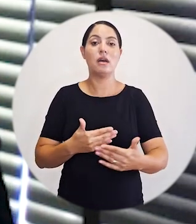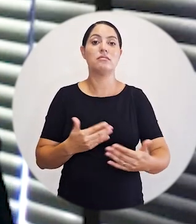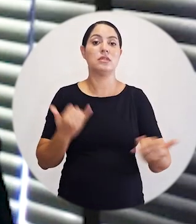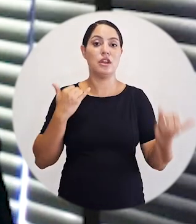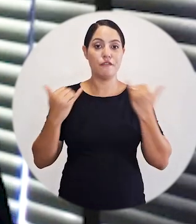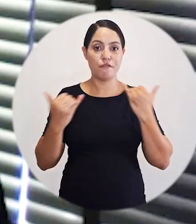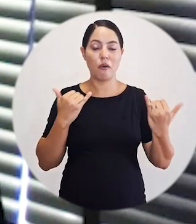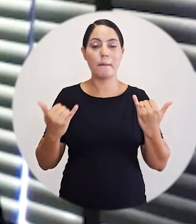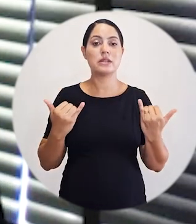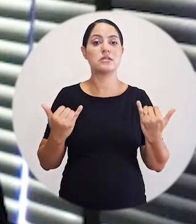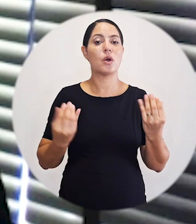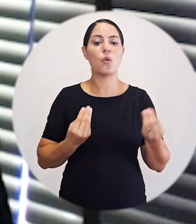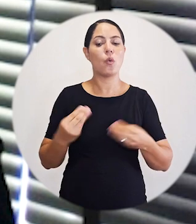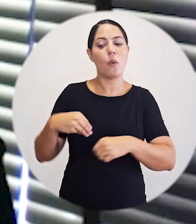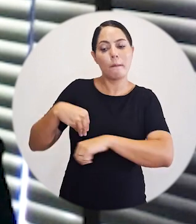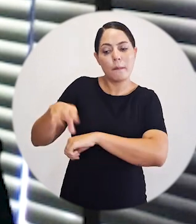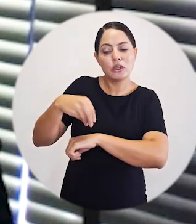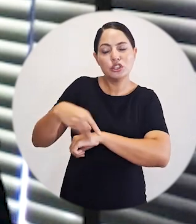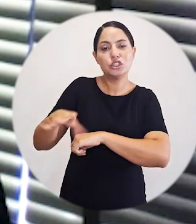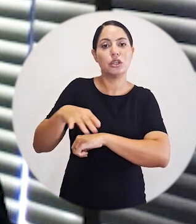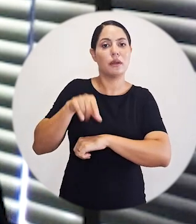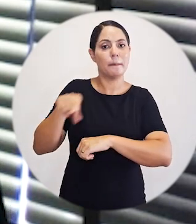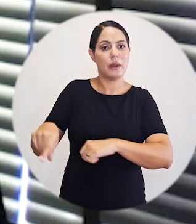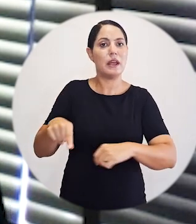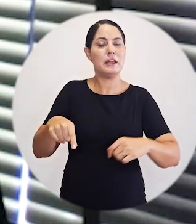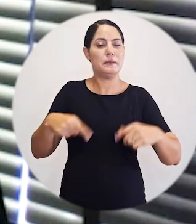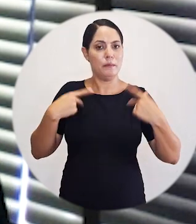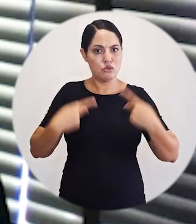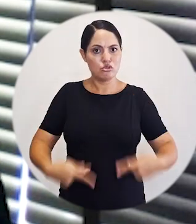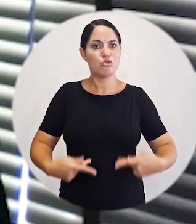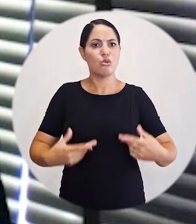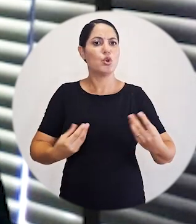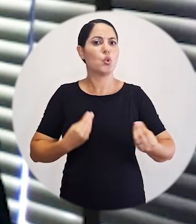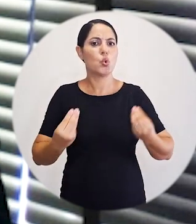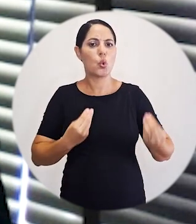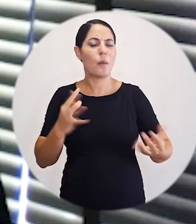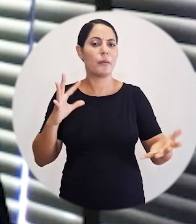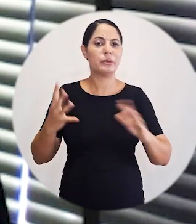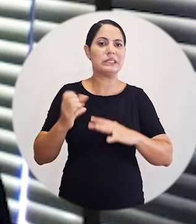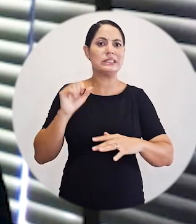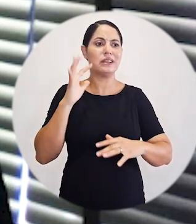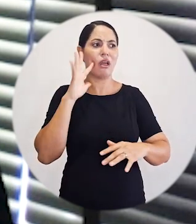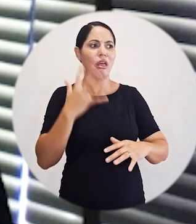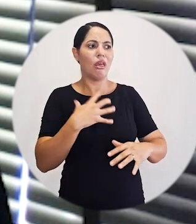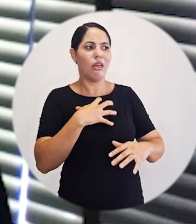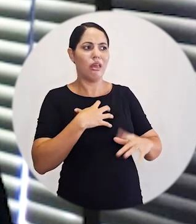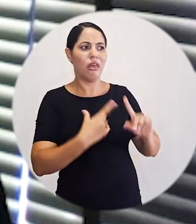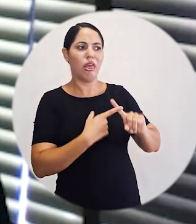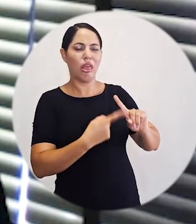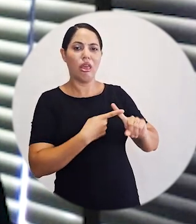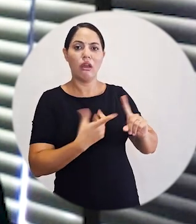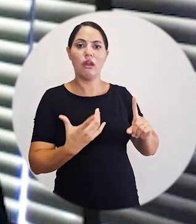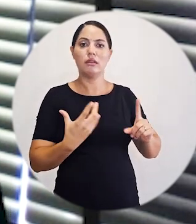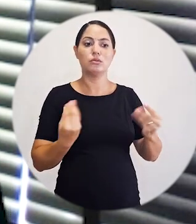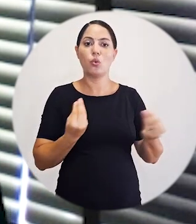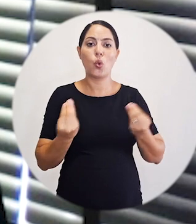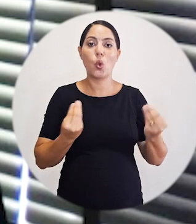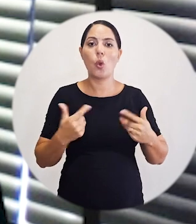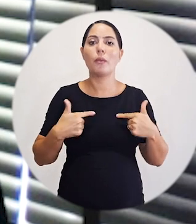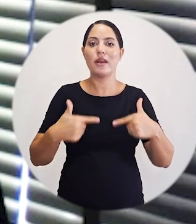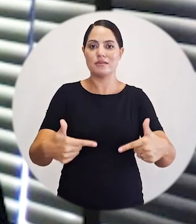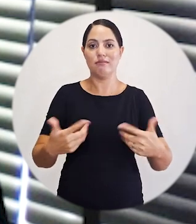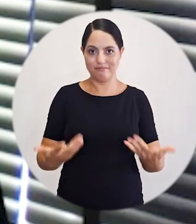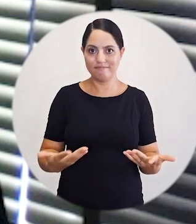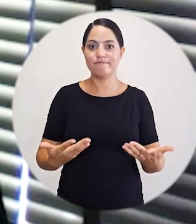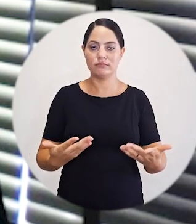poder informar as condutas que devem ser realizadas quando se é advogado ou advogado se sentir-se ameaçado, a OAB avançou muito nessa temática